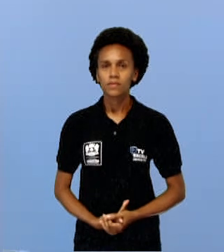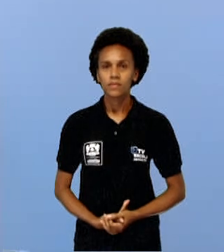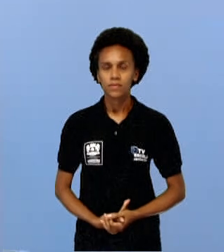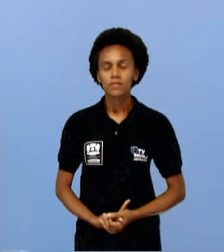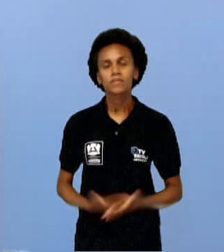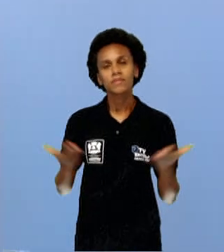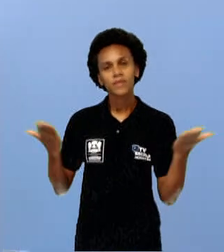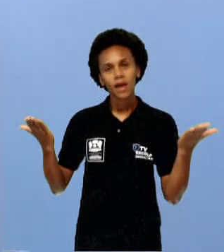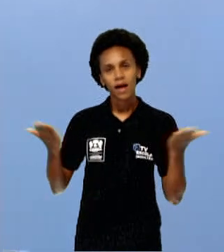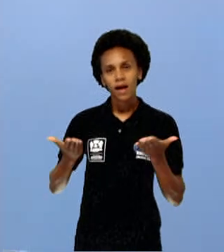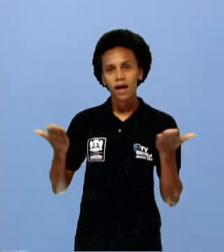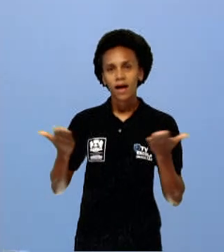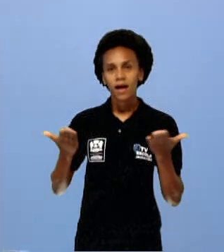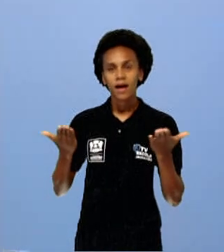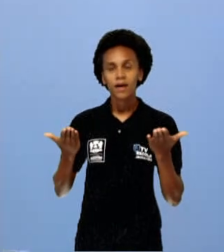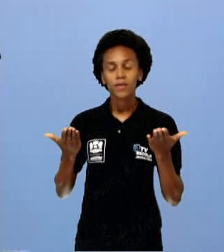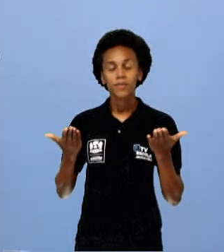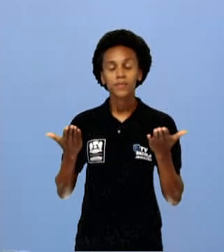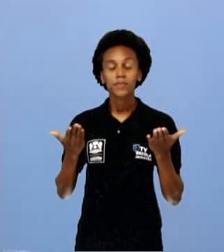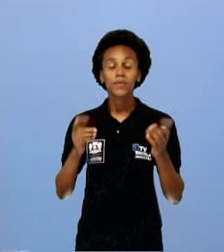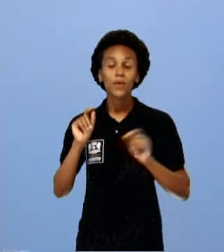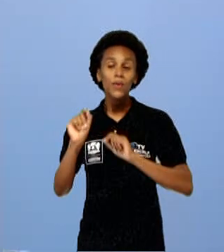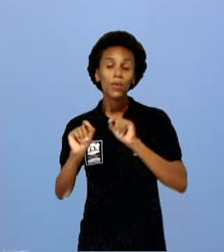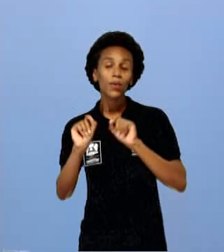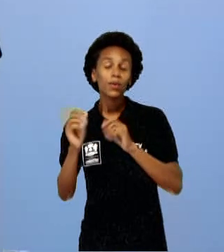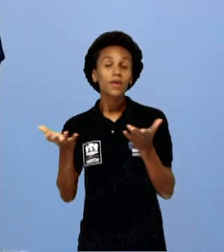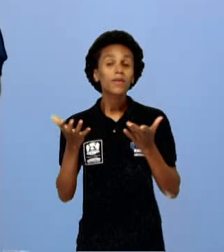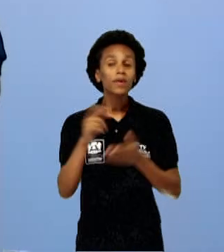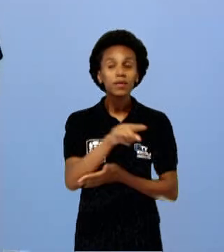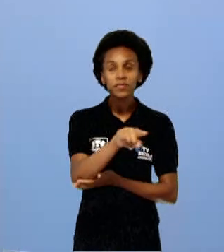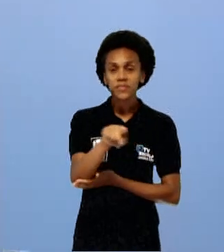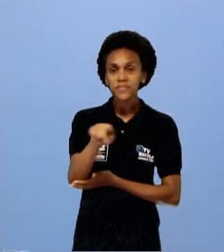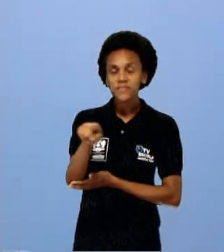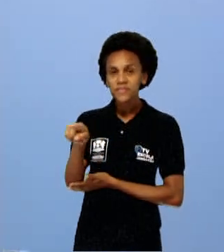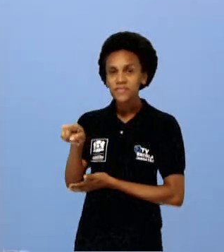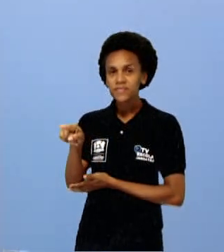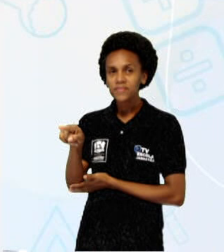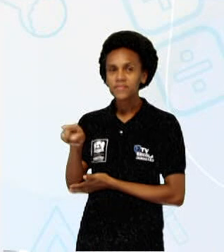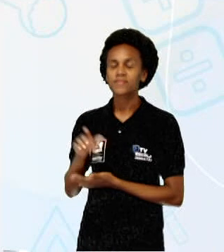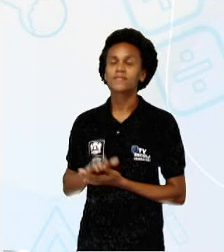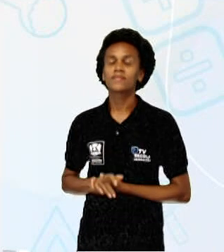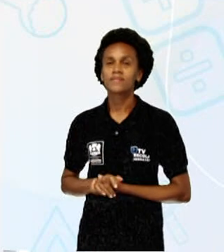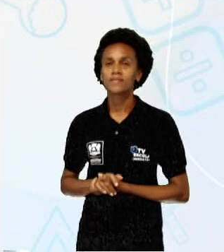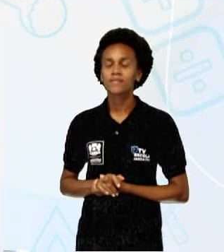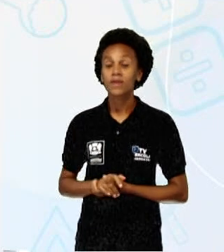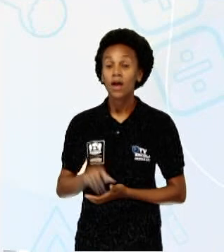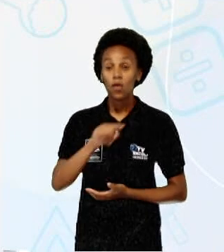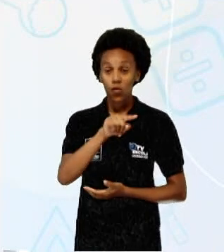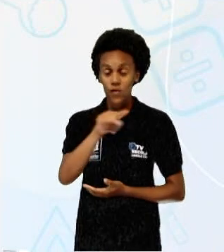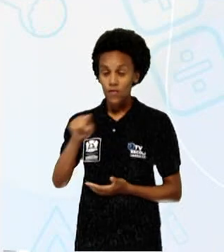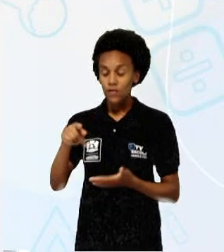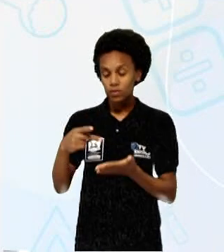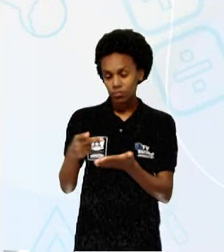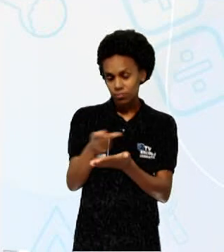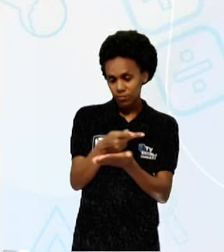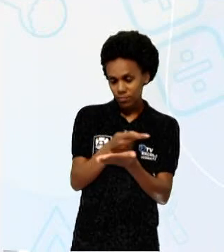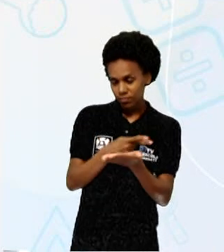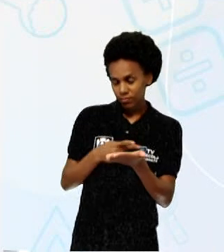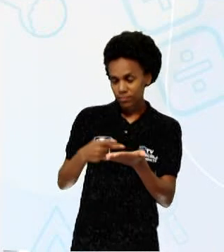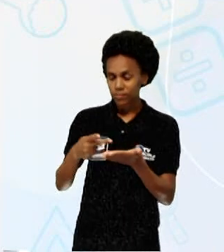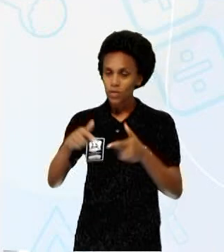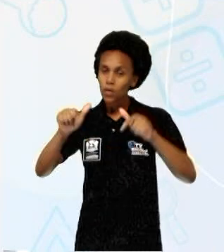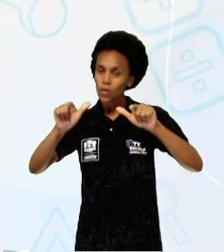e agora olha o que é que eu quero de vocês vocês vão desenhar um lugar onde